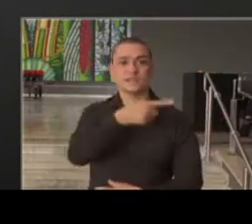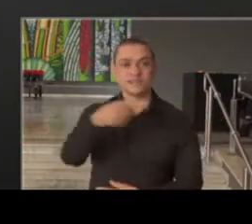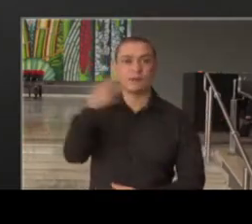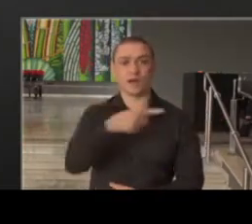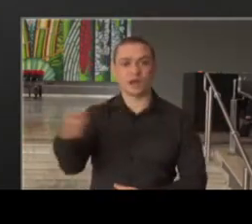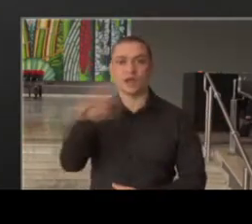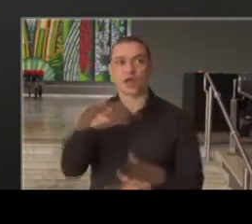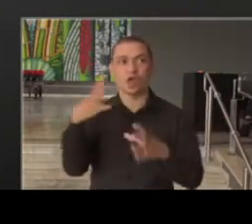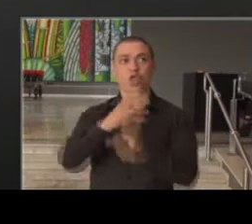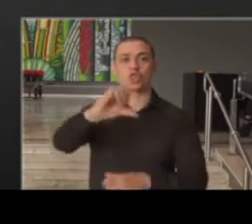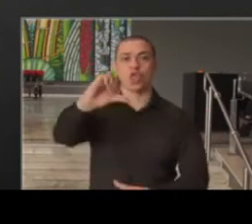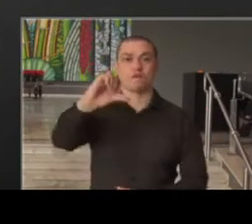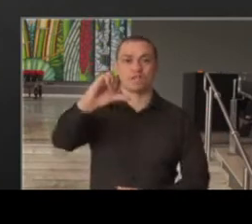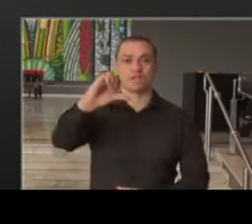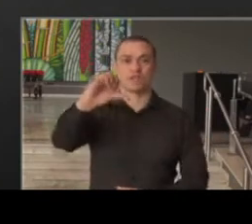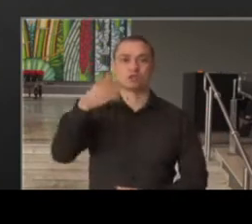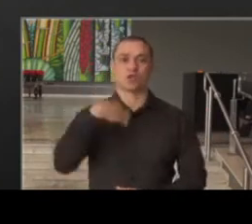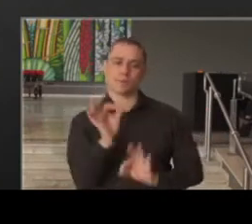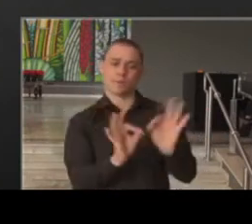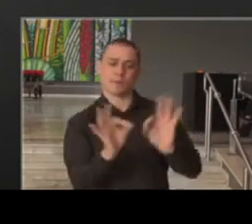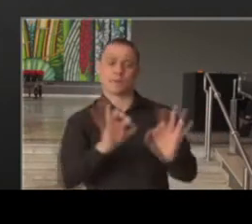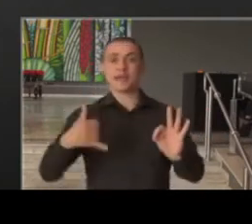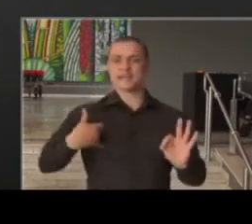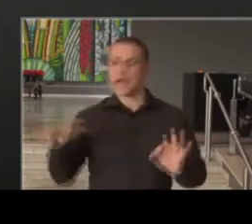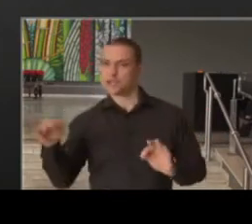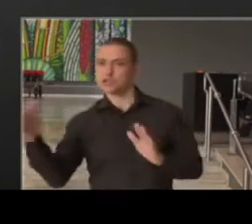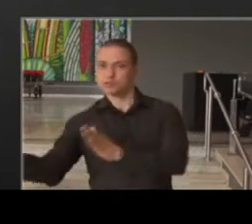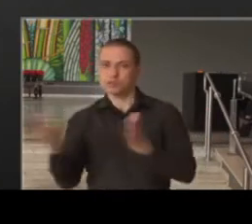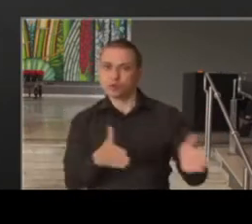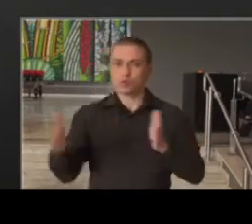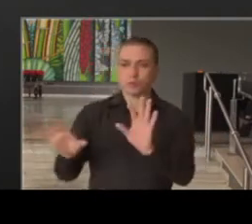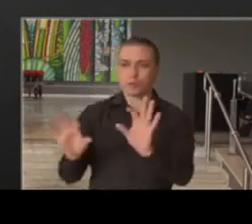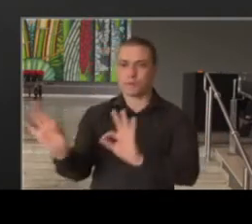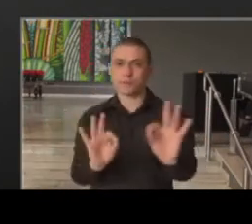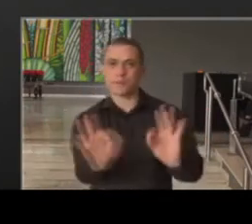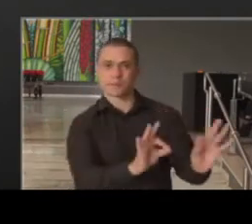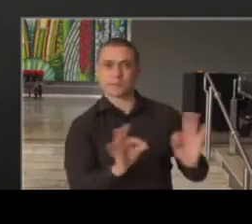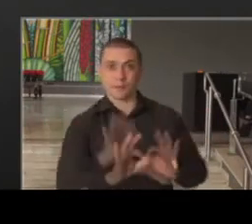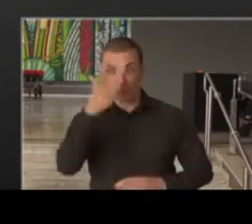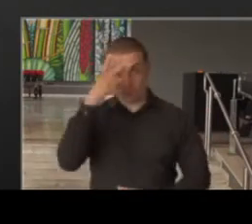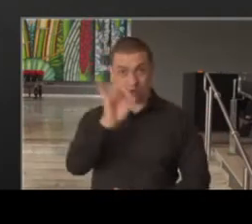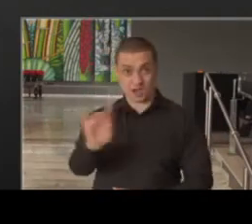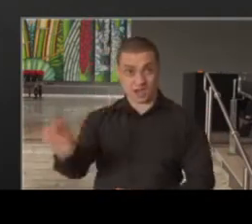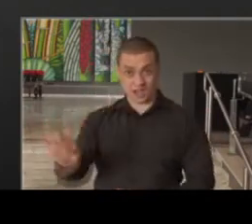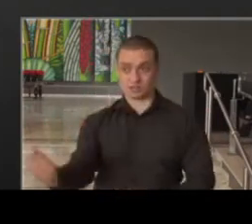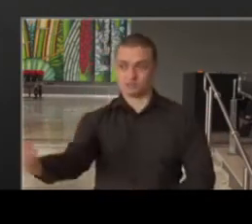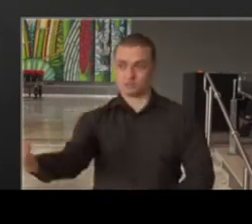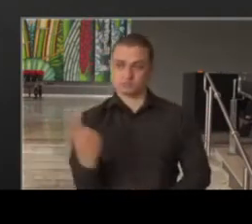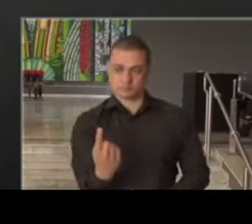nós faremos uma escala por faixa etária e cada indivíduo receberá